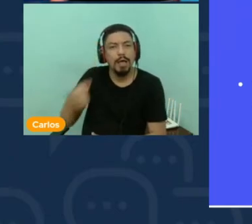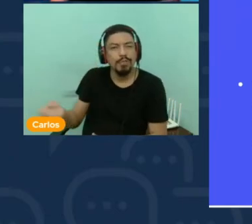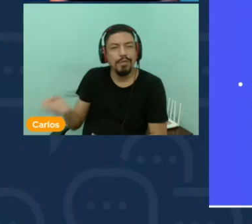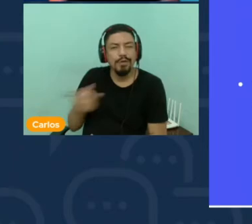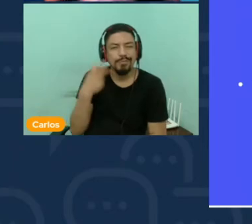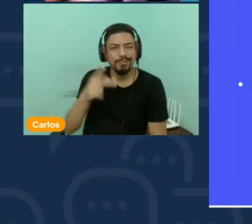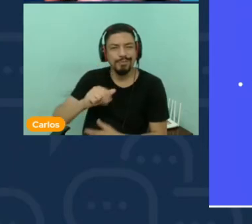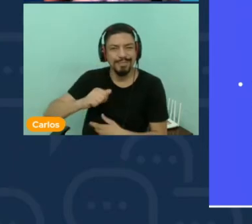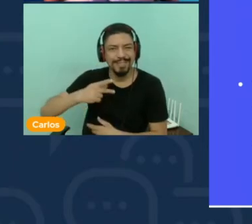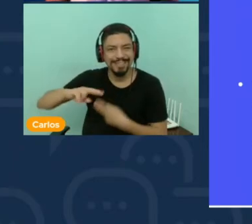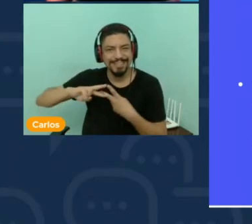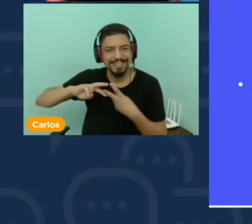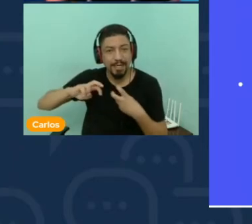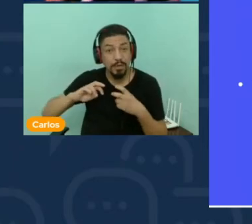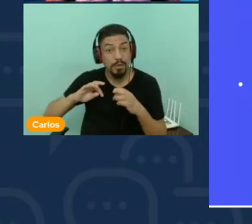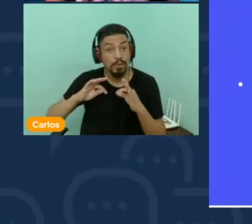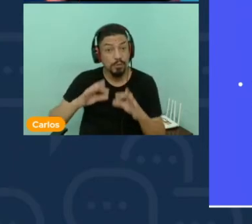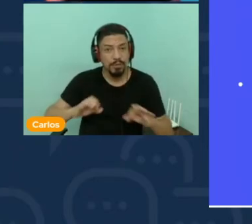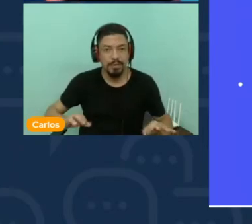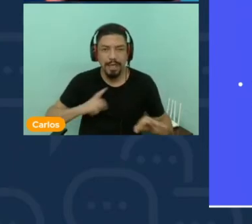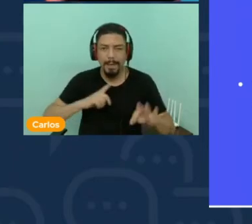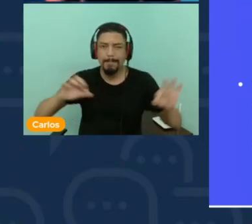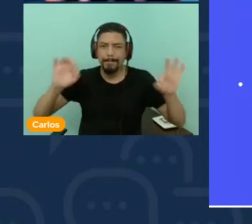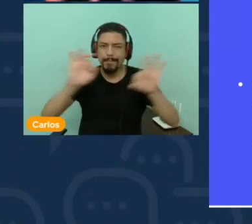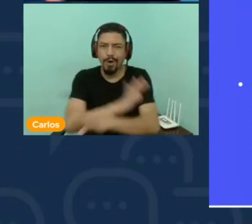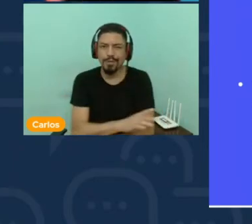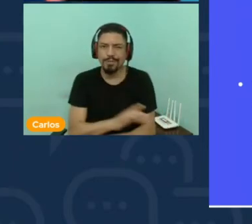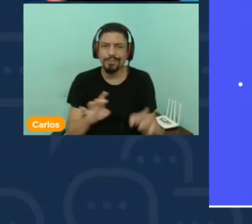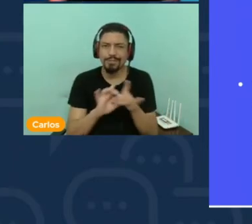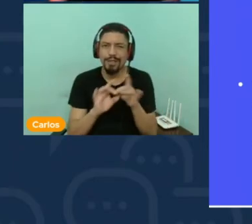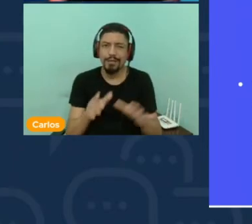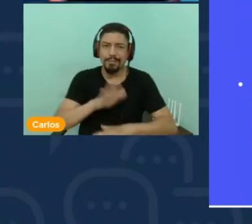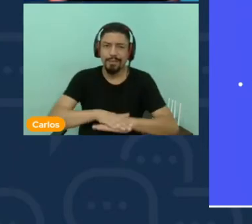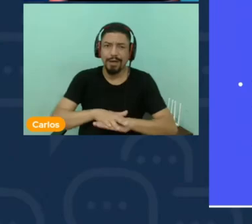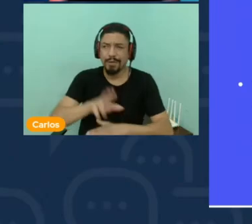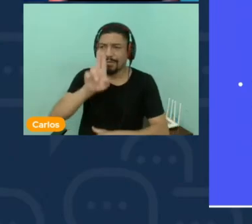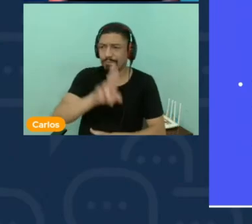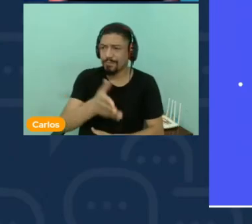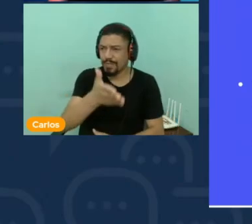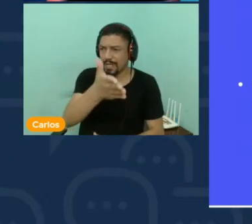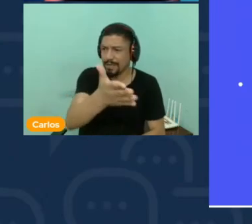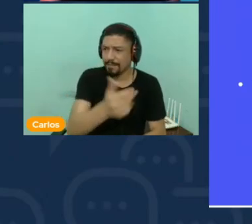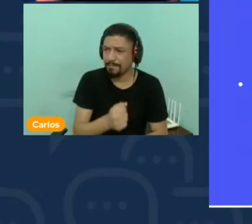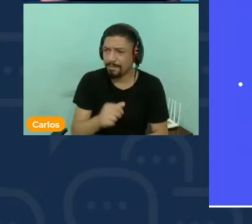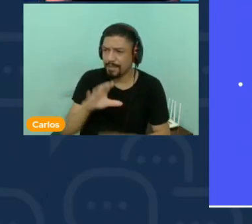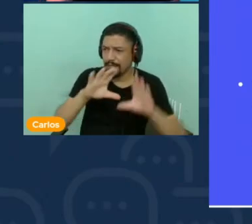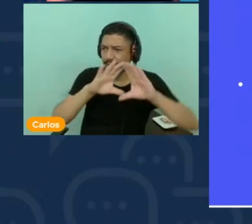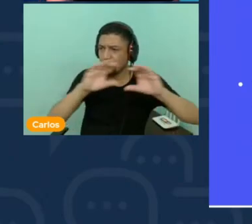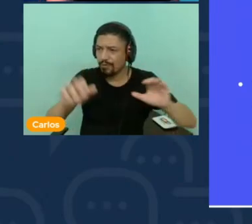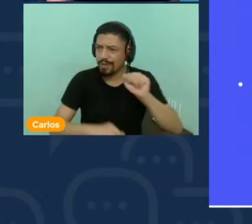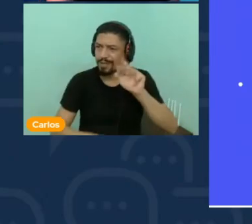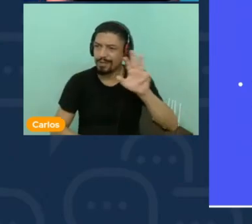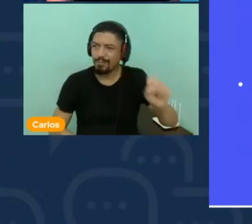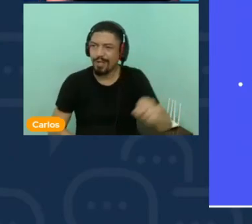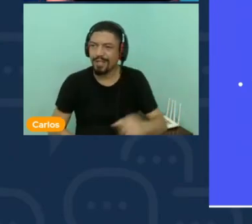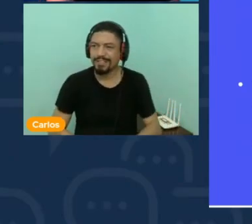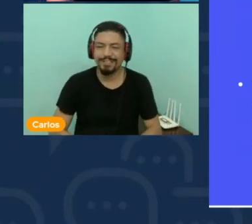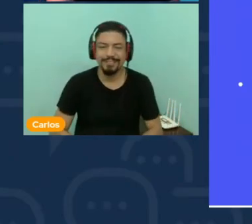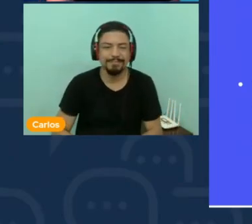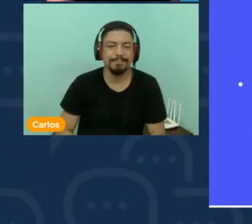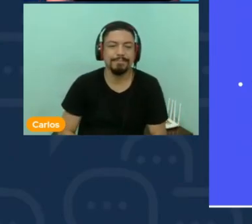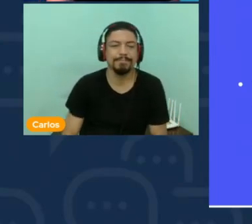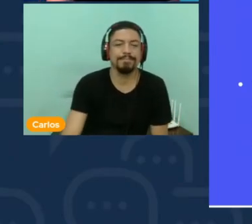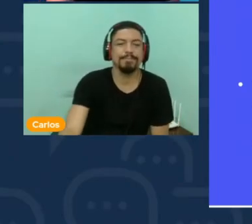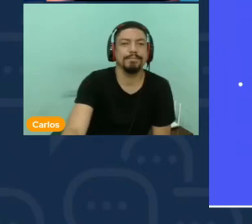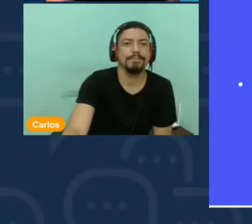aplicação. E tudo isso pronto, disponível para uso aí na nuvem da AWS.